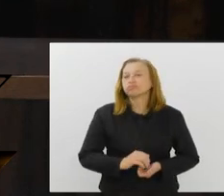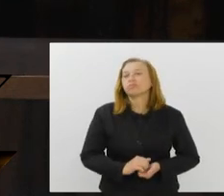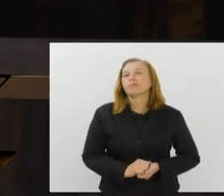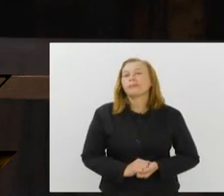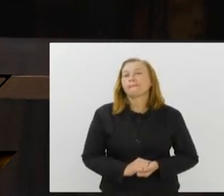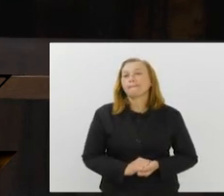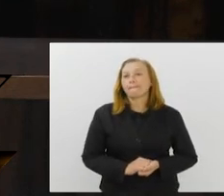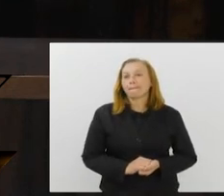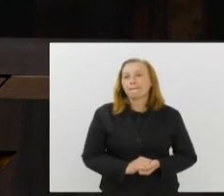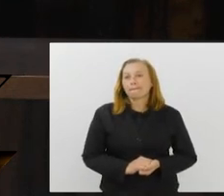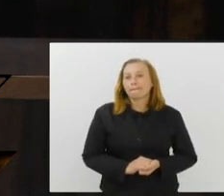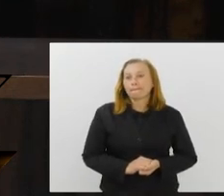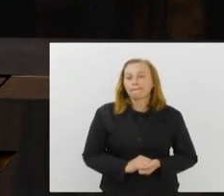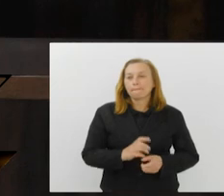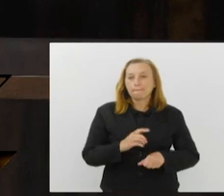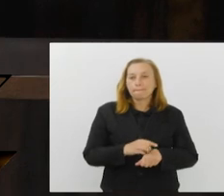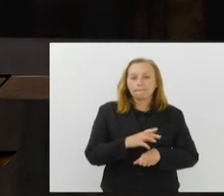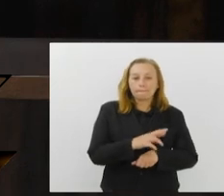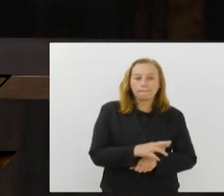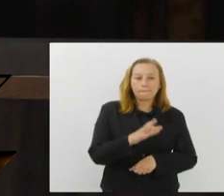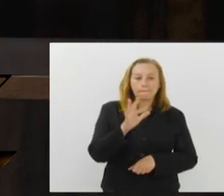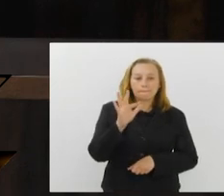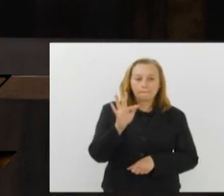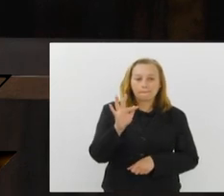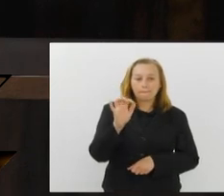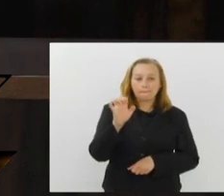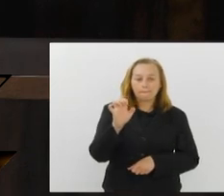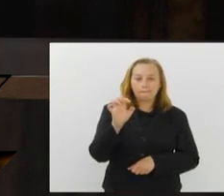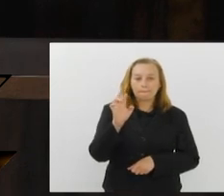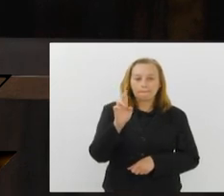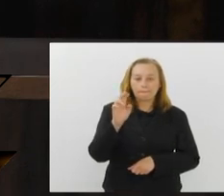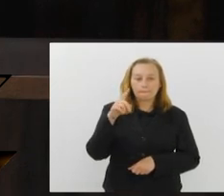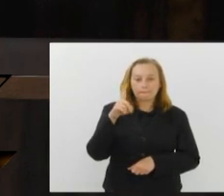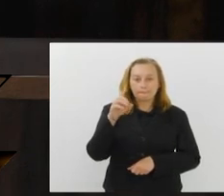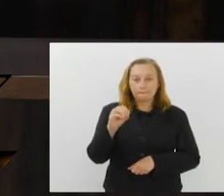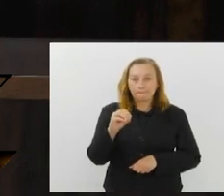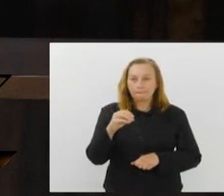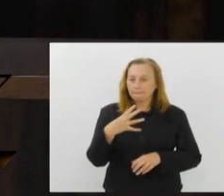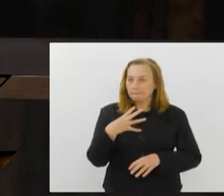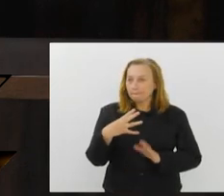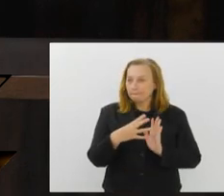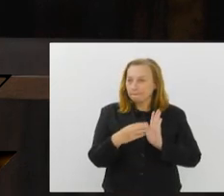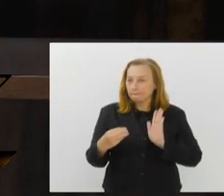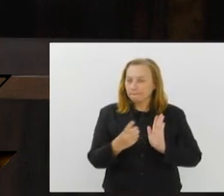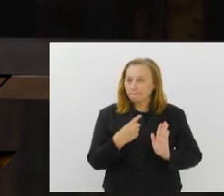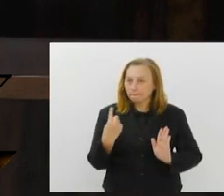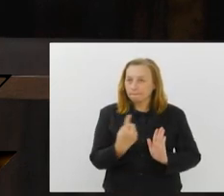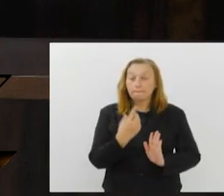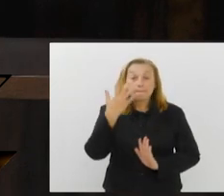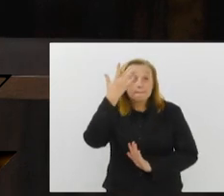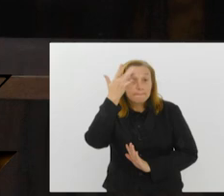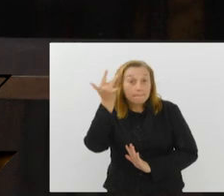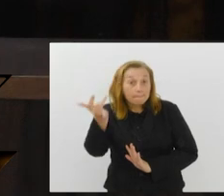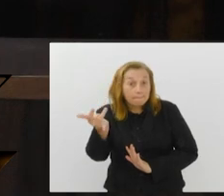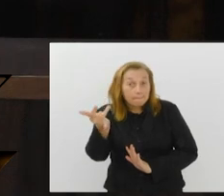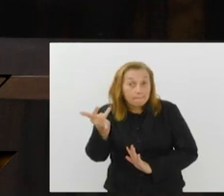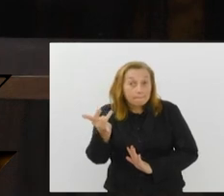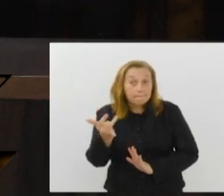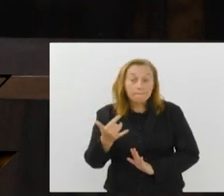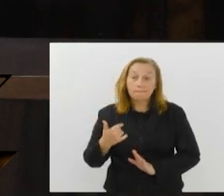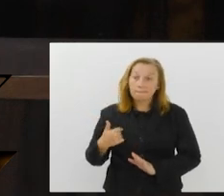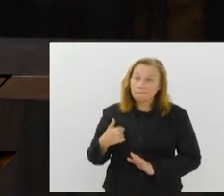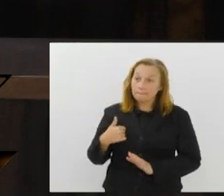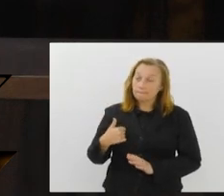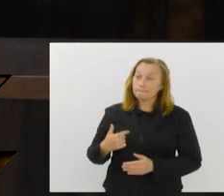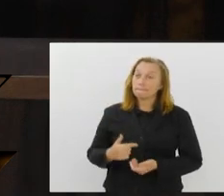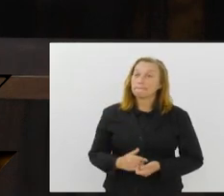coragem Dr Fernando Fernandes que é um exemplo para nós todos e amanhã eu vou est num ato